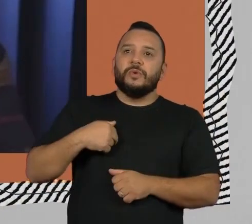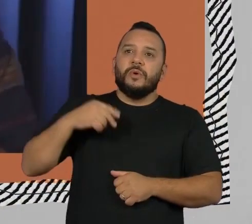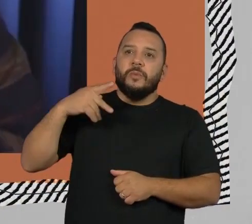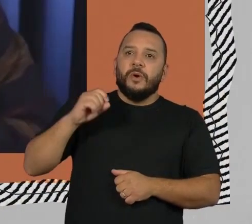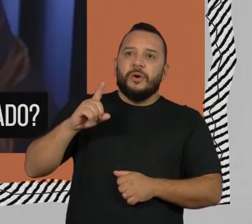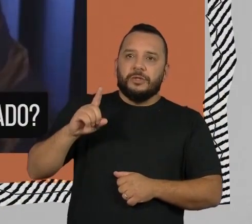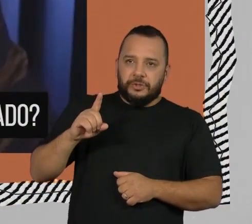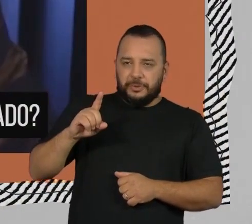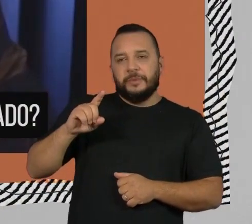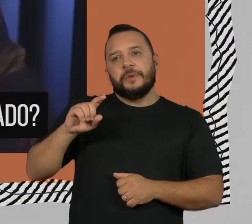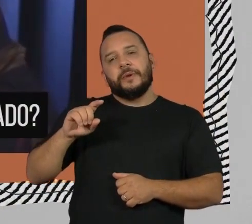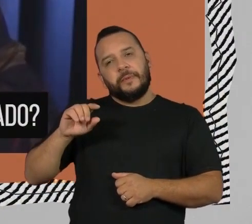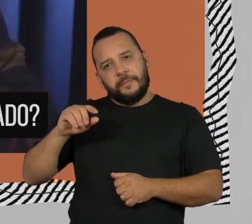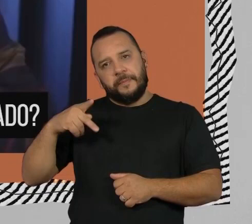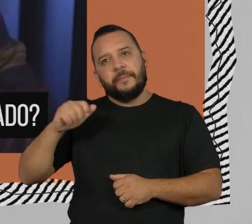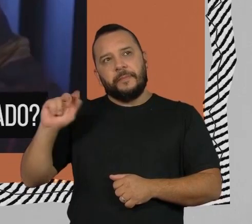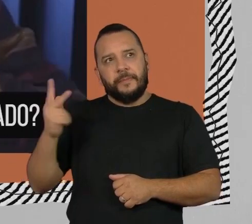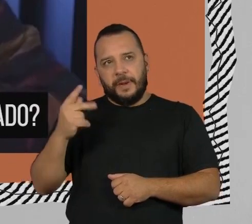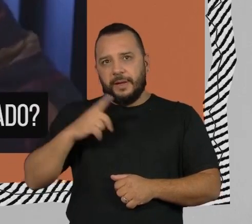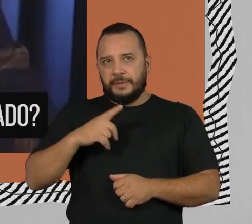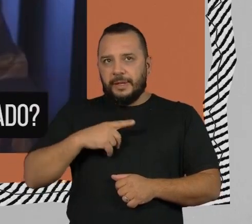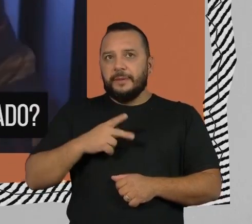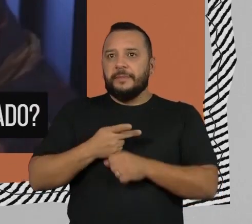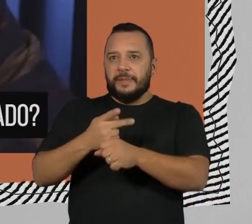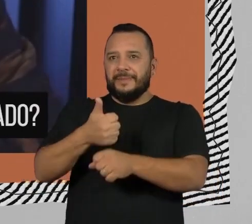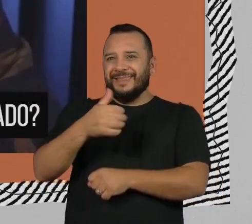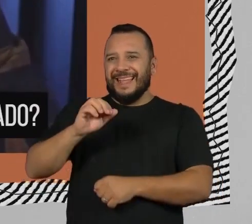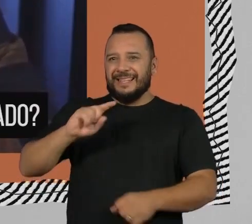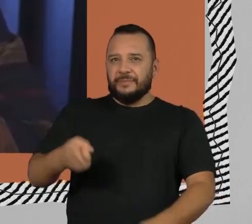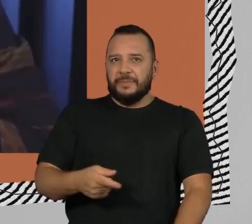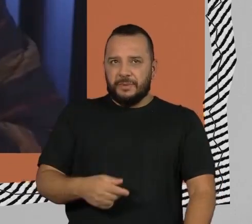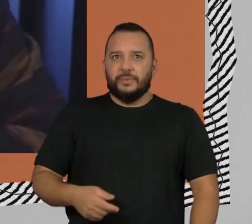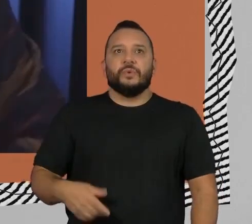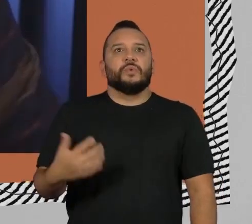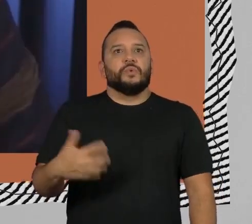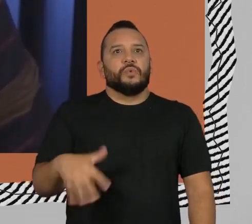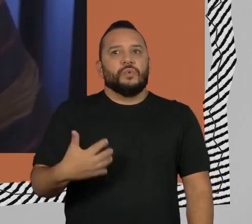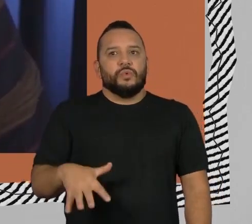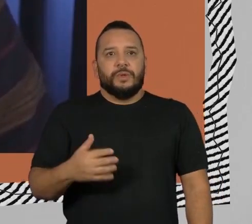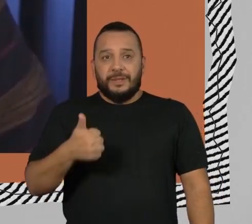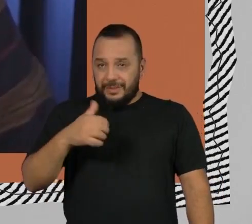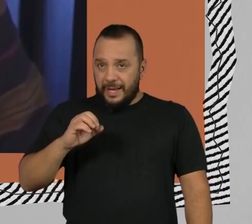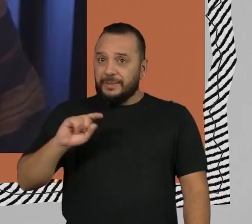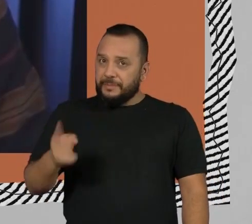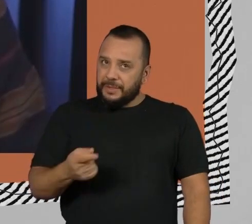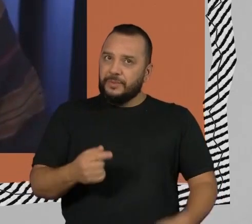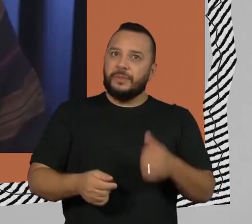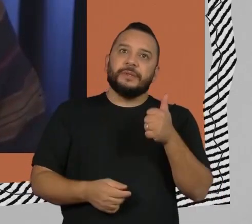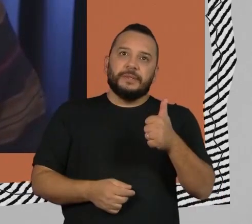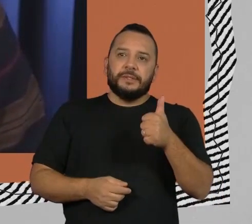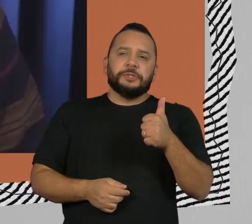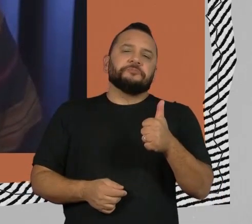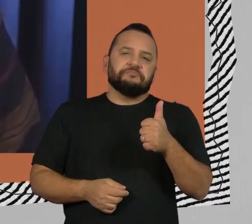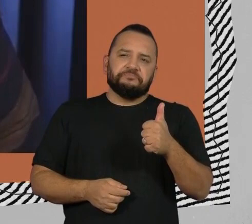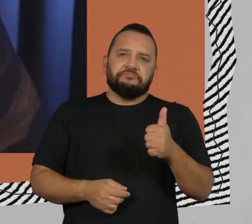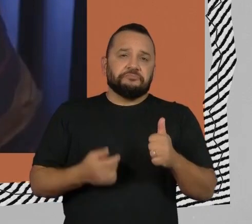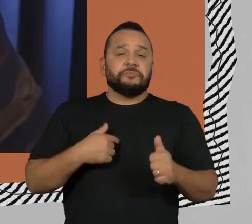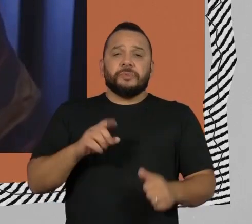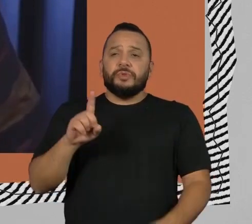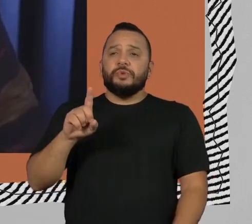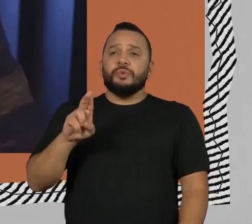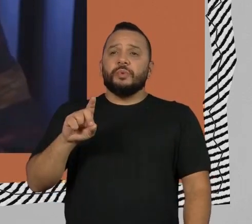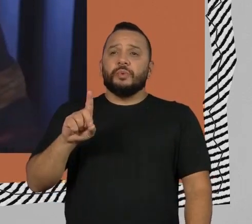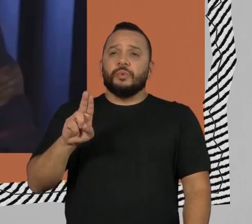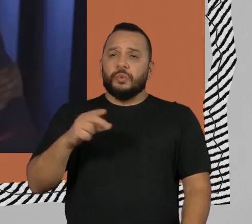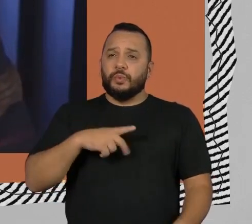prêmio de 10.000 e aí eu e o mítico subiu a premiação para 10 conto tá ligado á entendeu Aí nós falou assim e Dudu vai